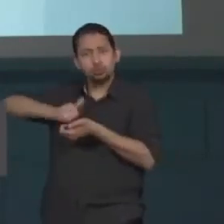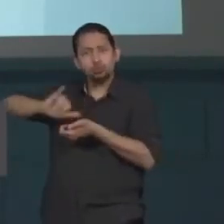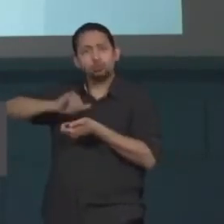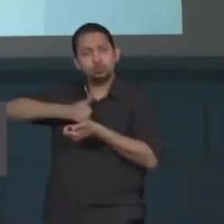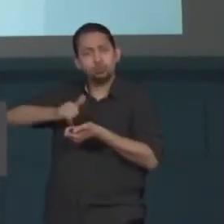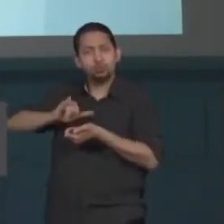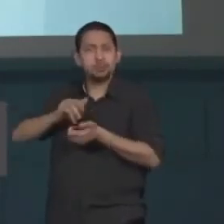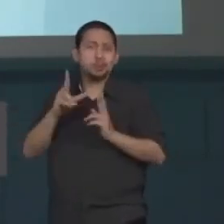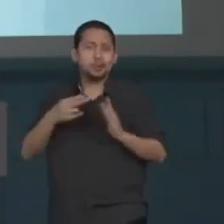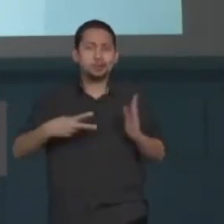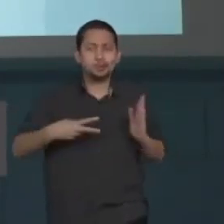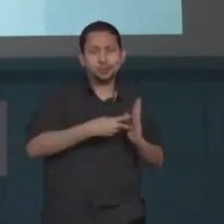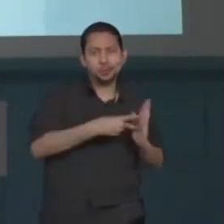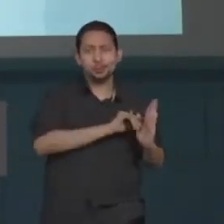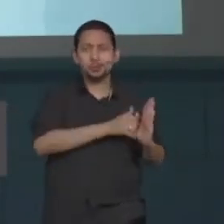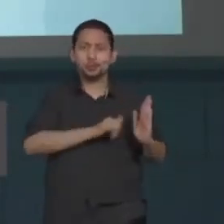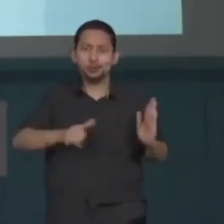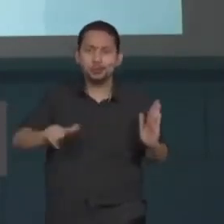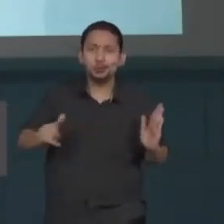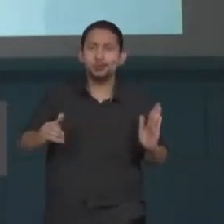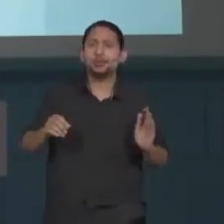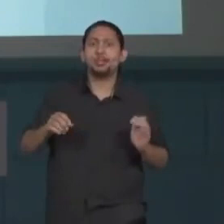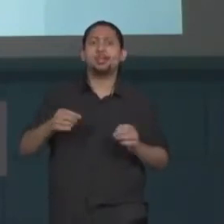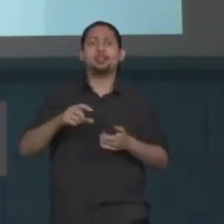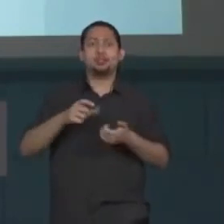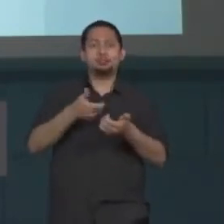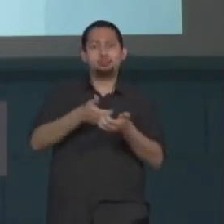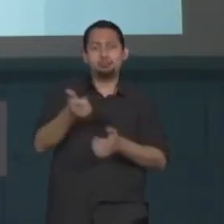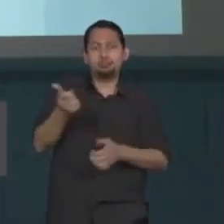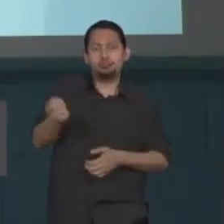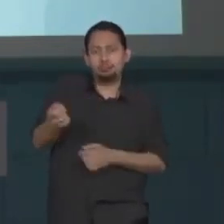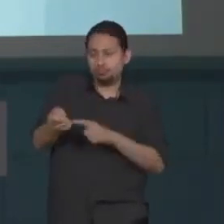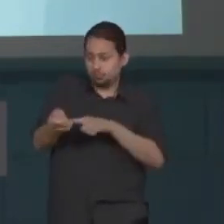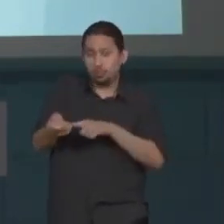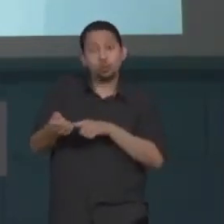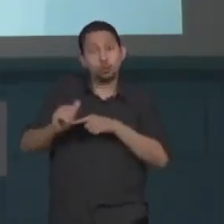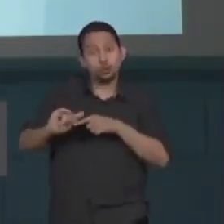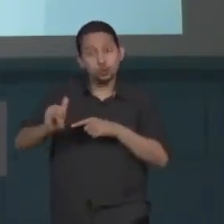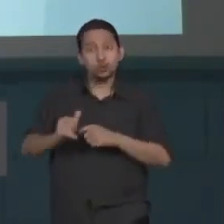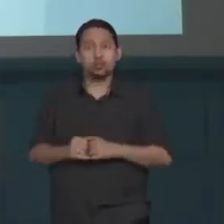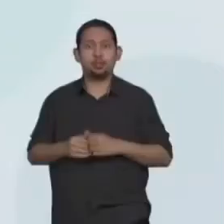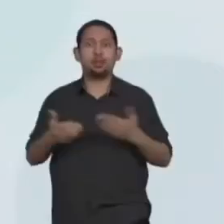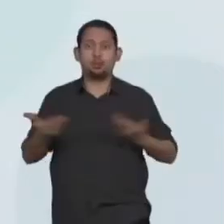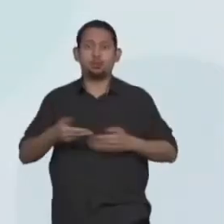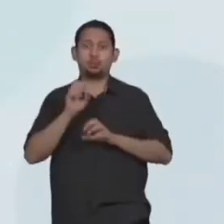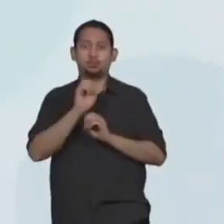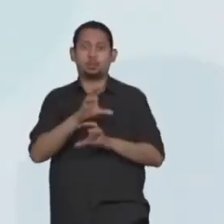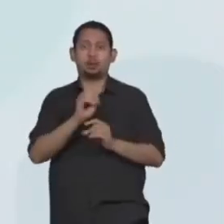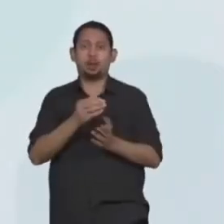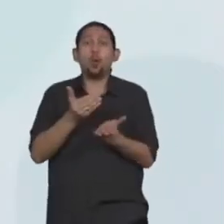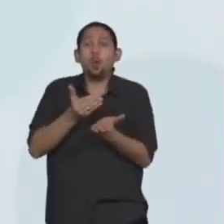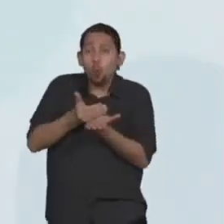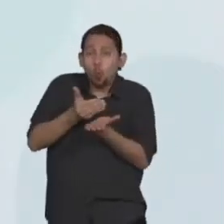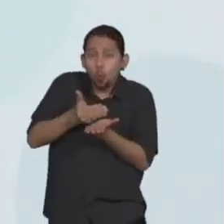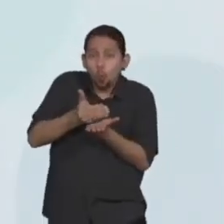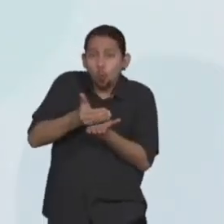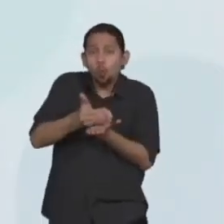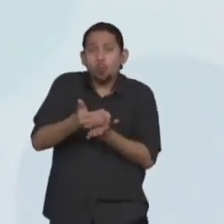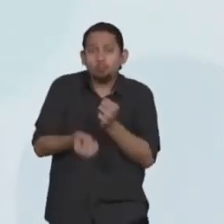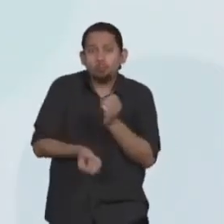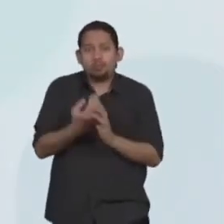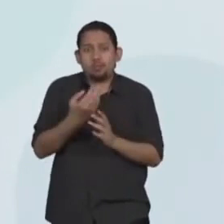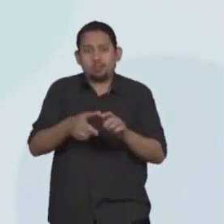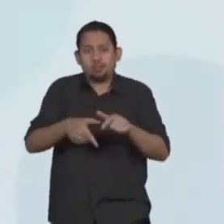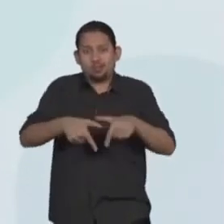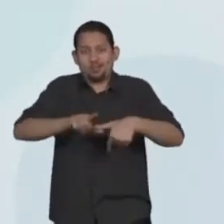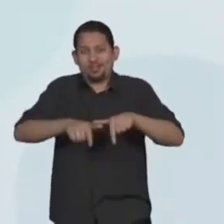daqui a pouquinho. Eu vou explicar para vocês o passo a passo da montagem desse robô. Para essa atividade vamos